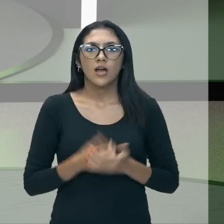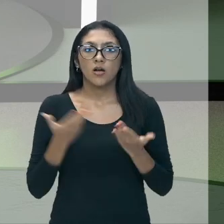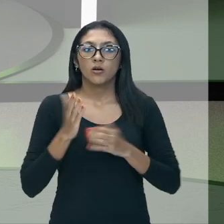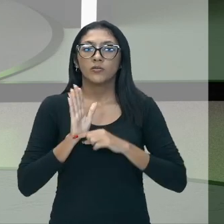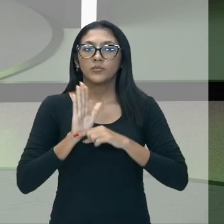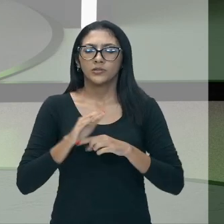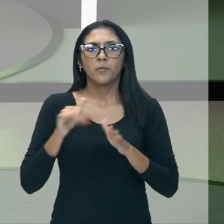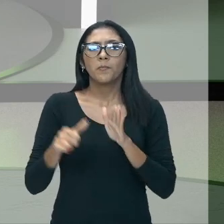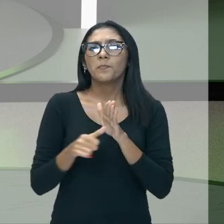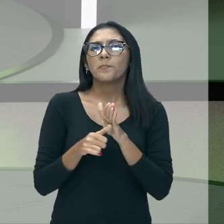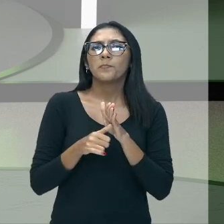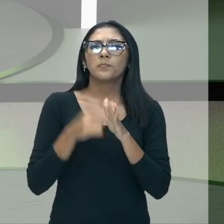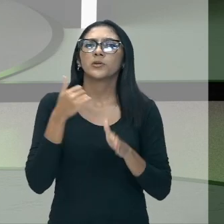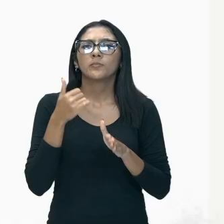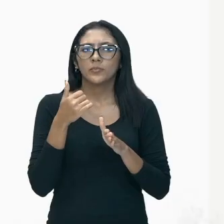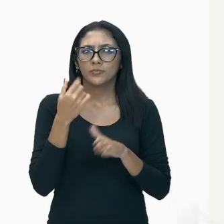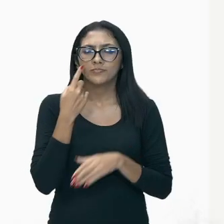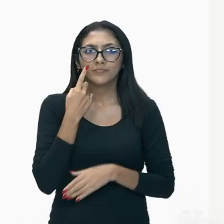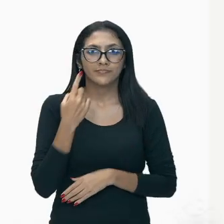primeiro questionamento. Olha lá.